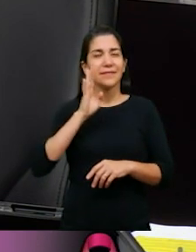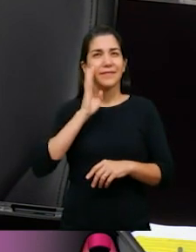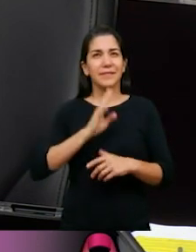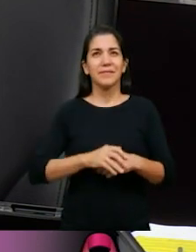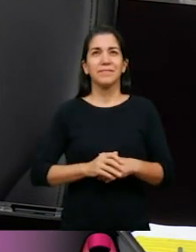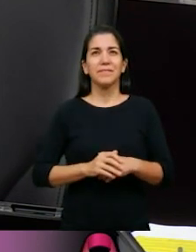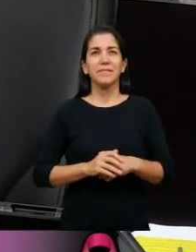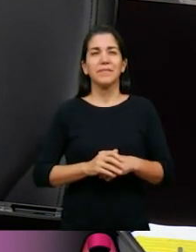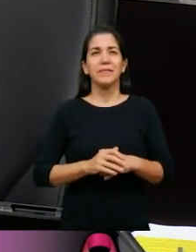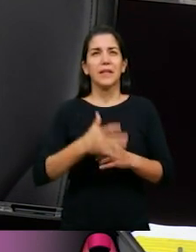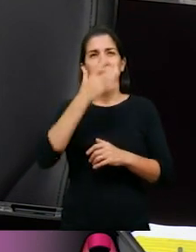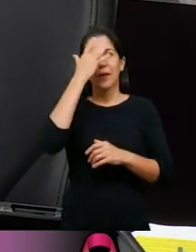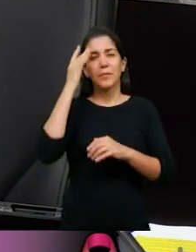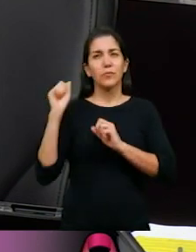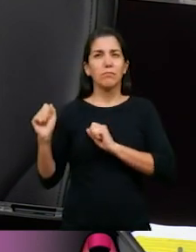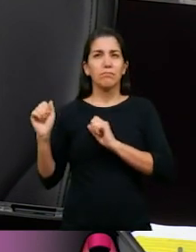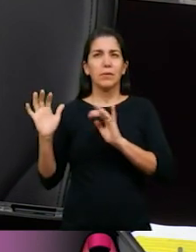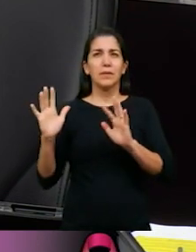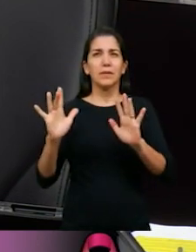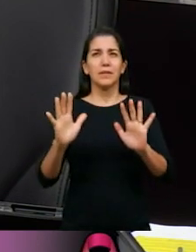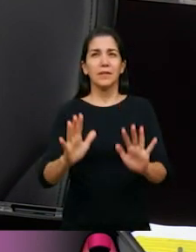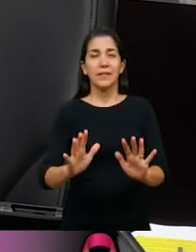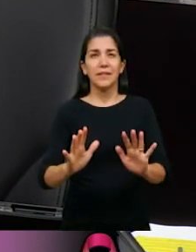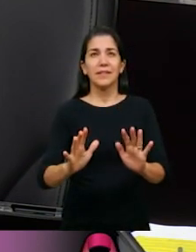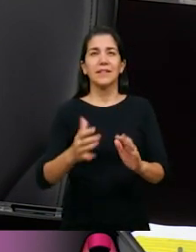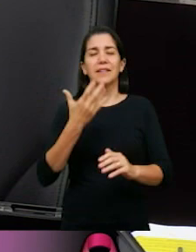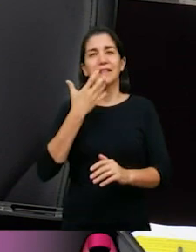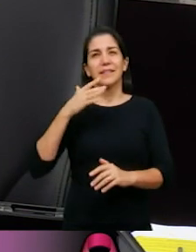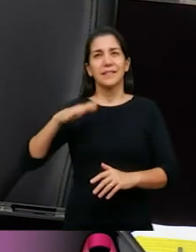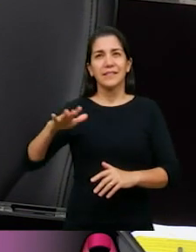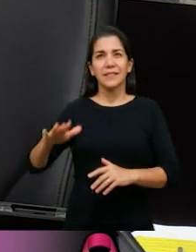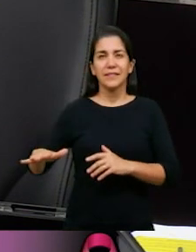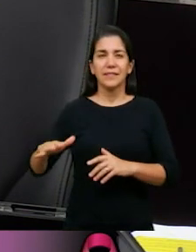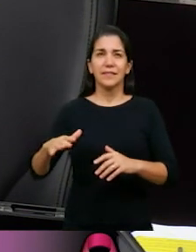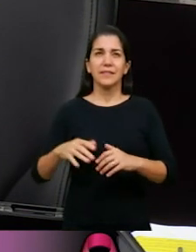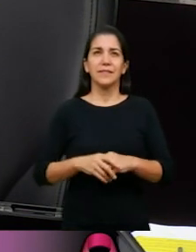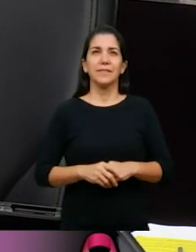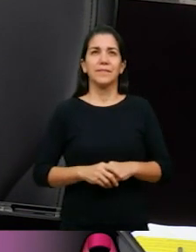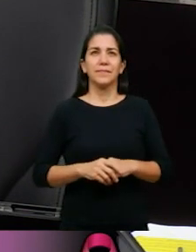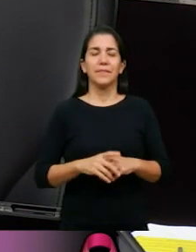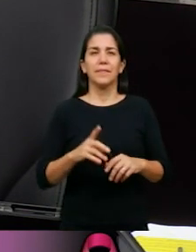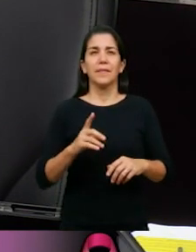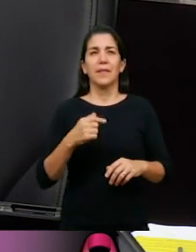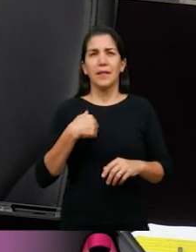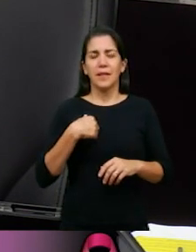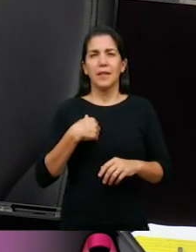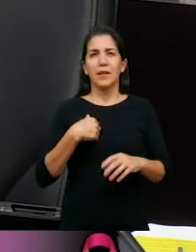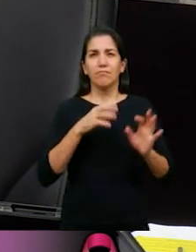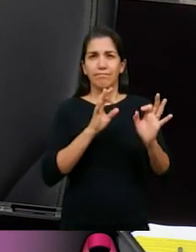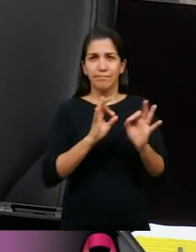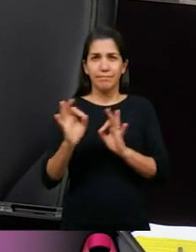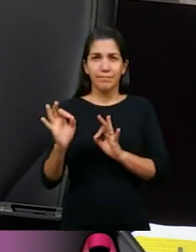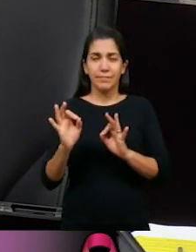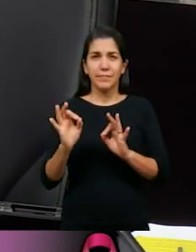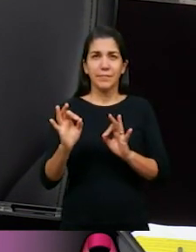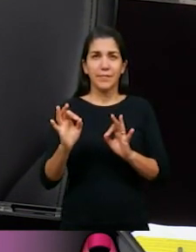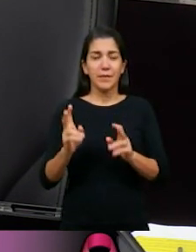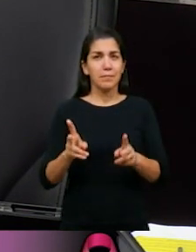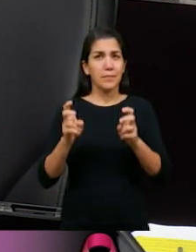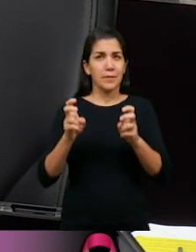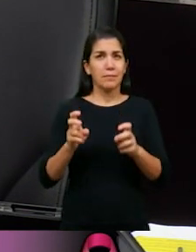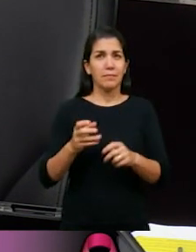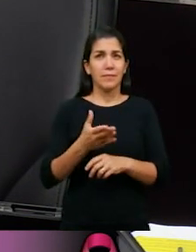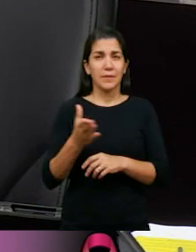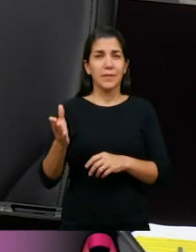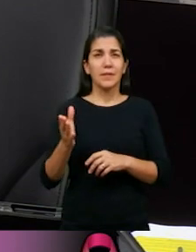né? O pessoal chega ali, eles fazem por amor mesmo as crianças, e a gente tem acompanhado em diversas oportunidades, e eles são